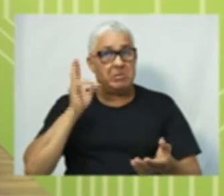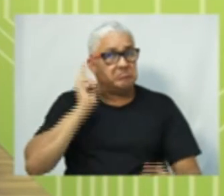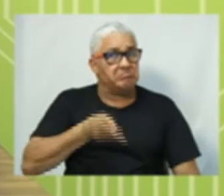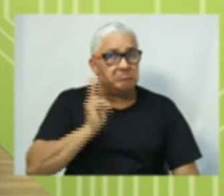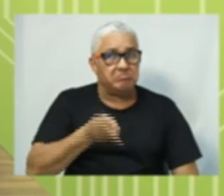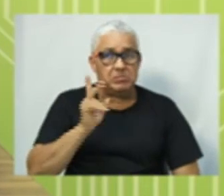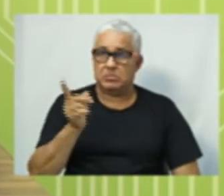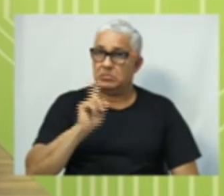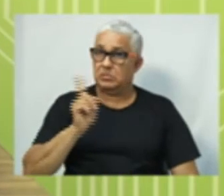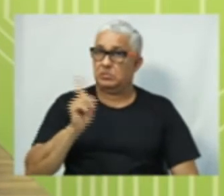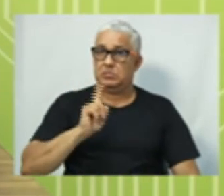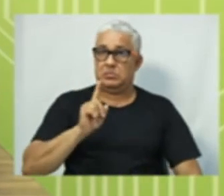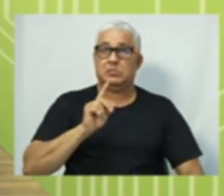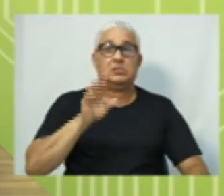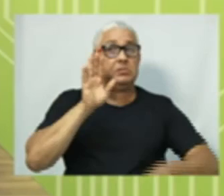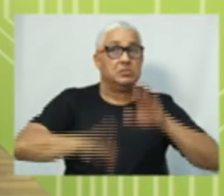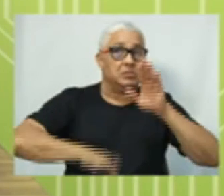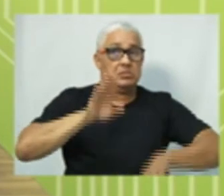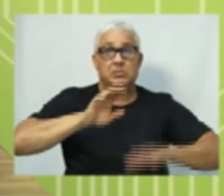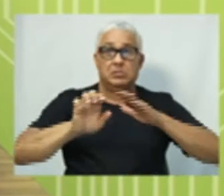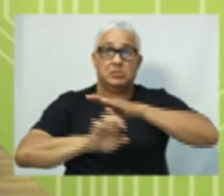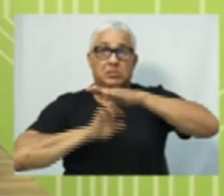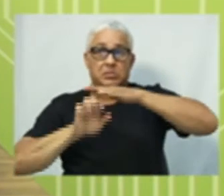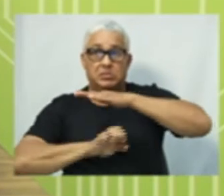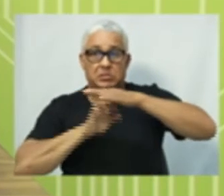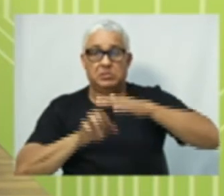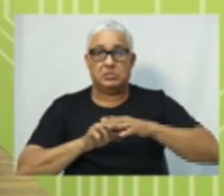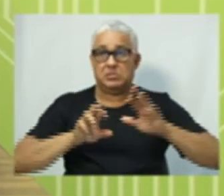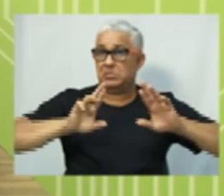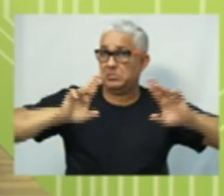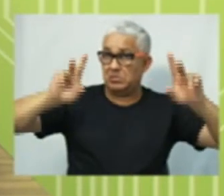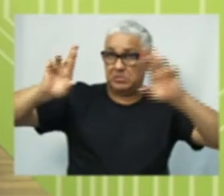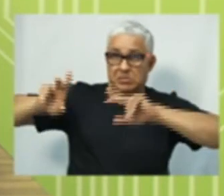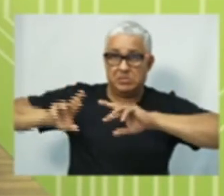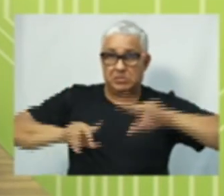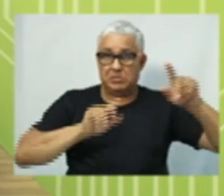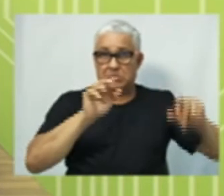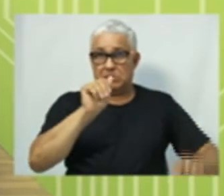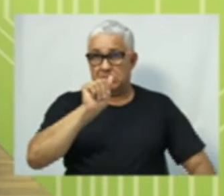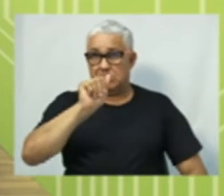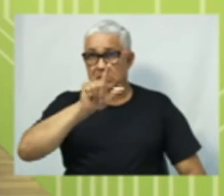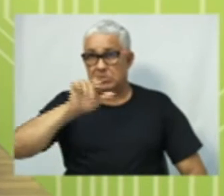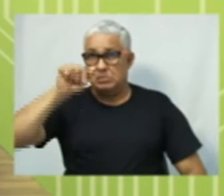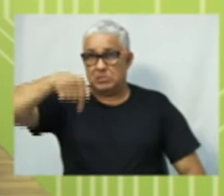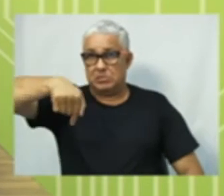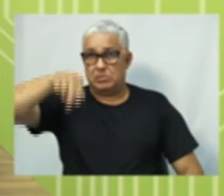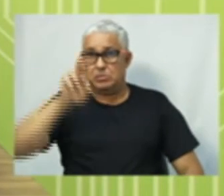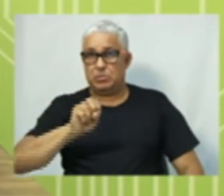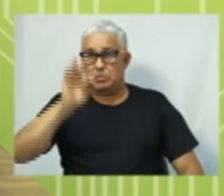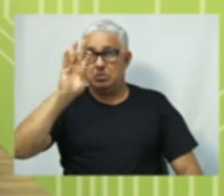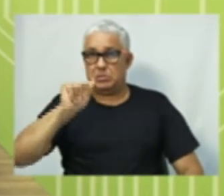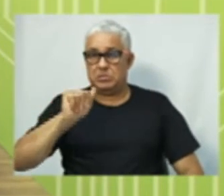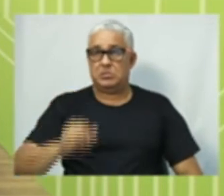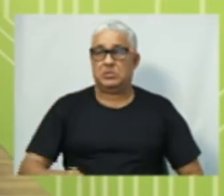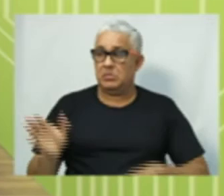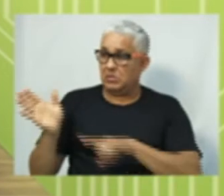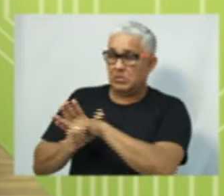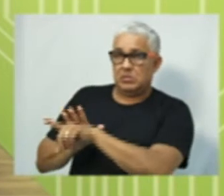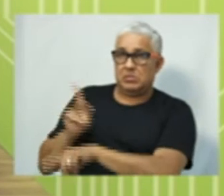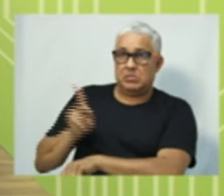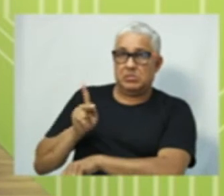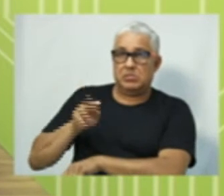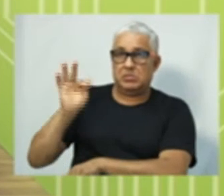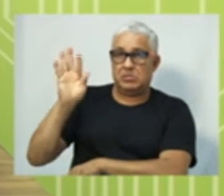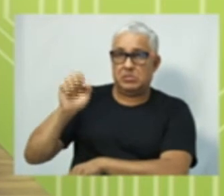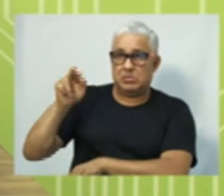empresa, o que a empresa exerce, vai ser outro tipo de alíquota. Mas, professora Fernanda, temos algum questionamento